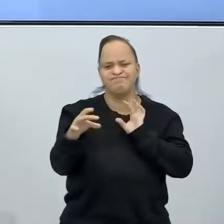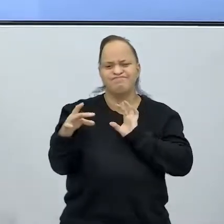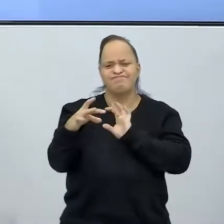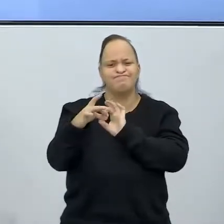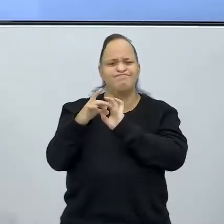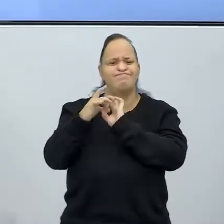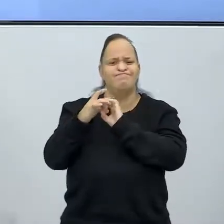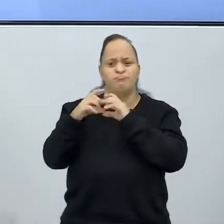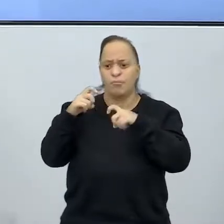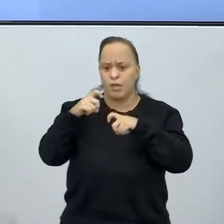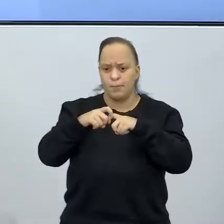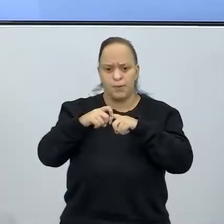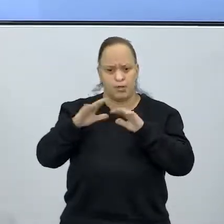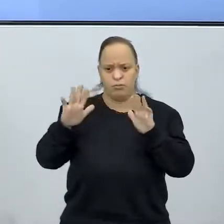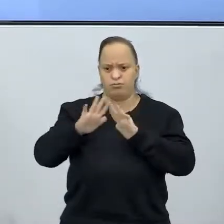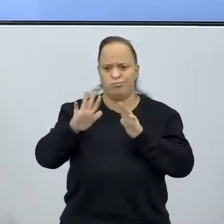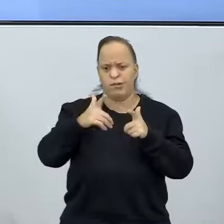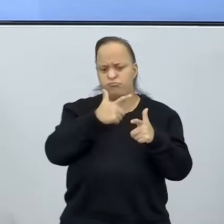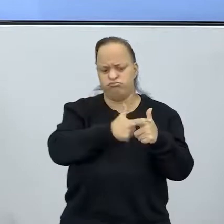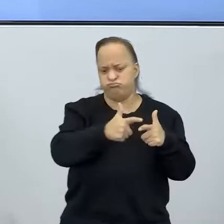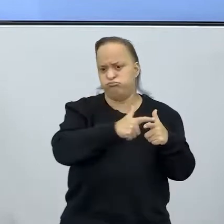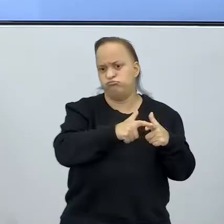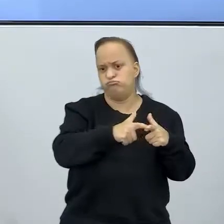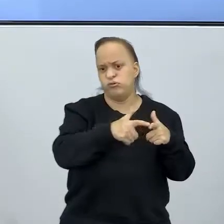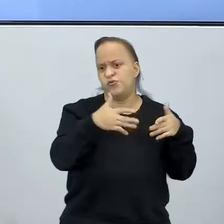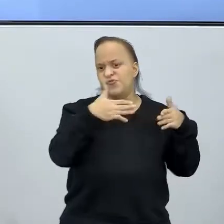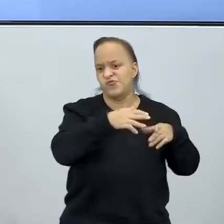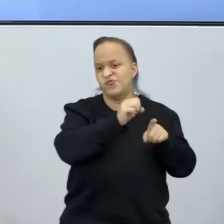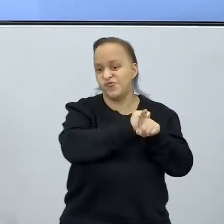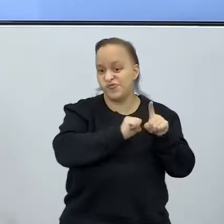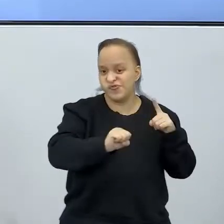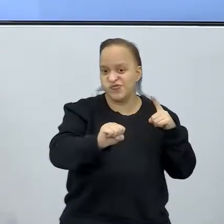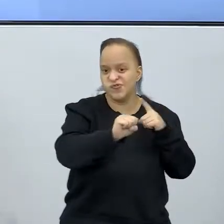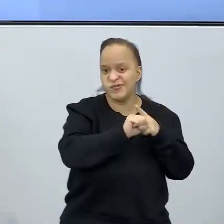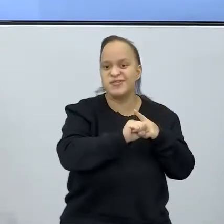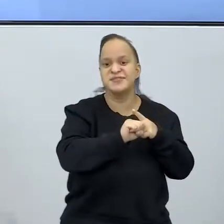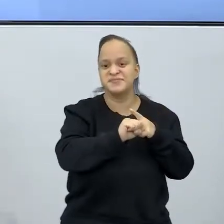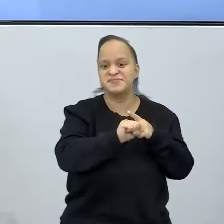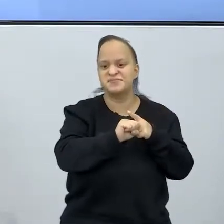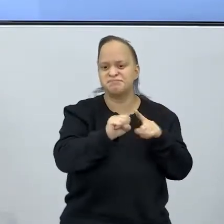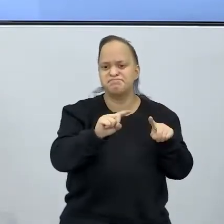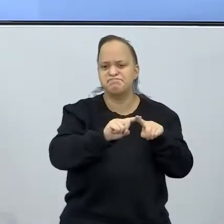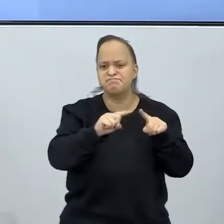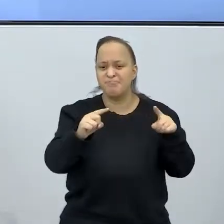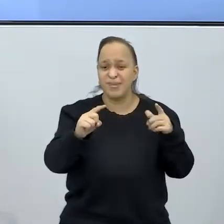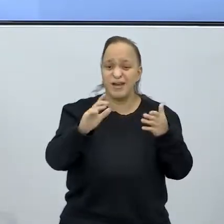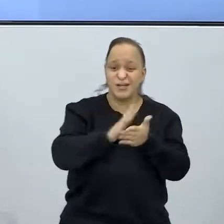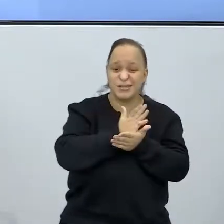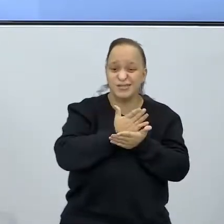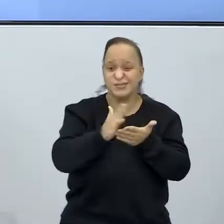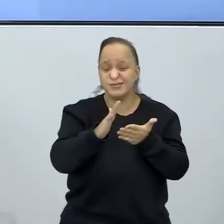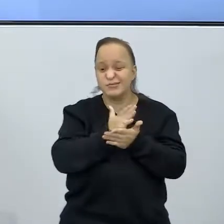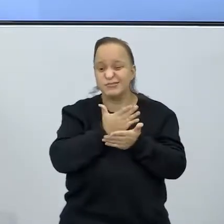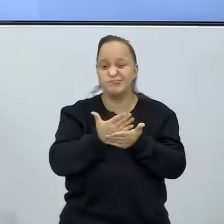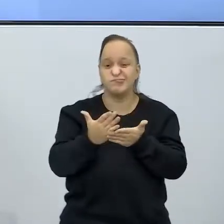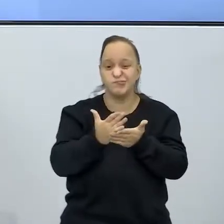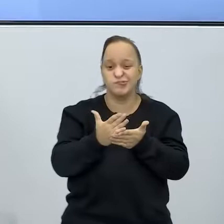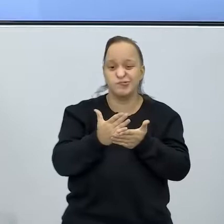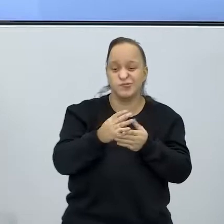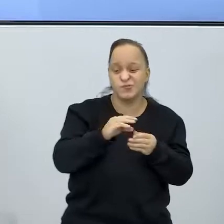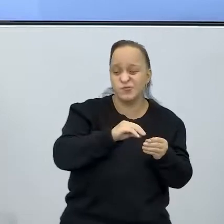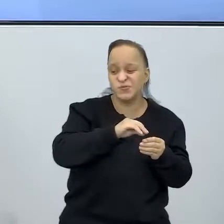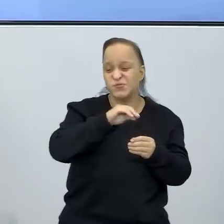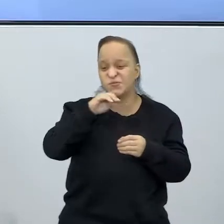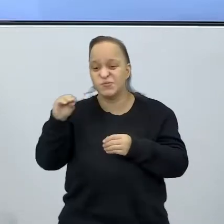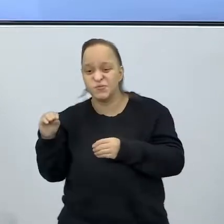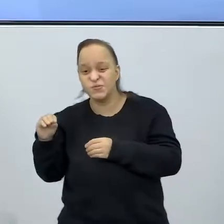a medicina, são problemas sociais. Mas que eles, muitas vezes, podem causar problemas sociais.